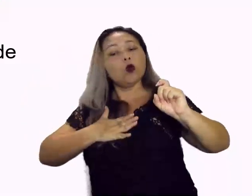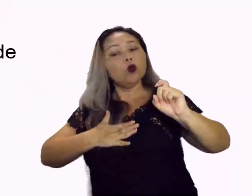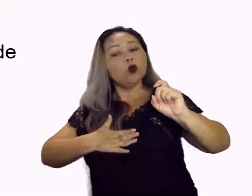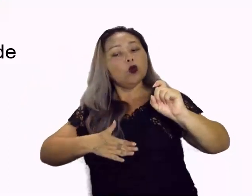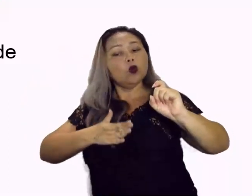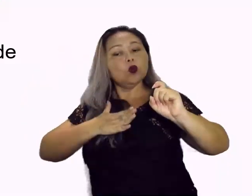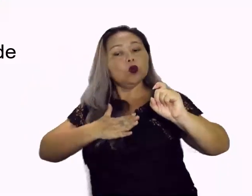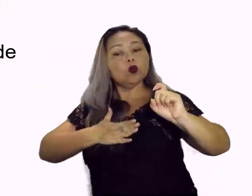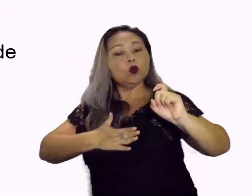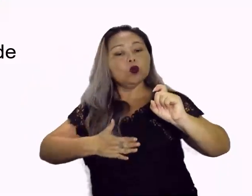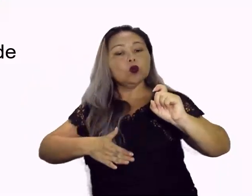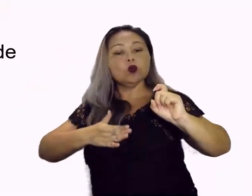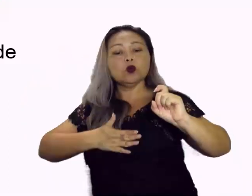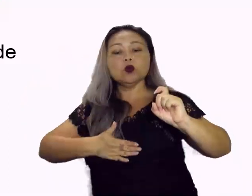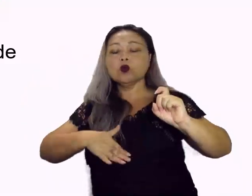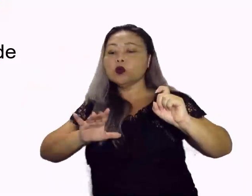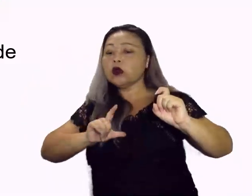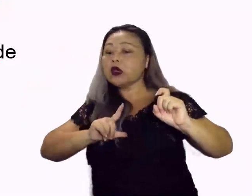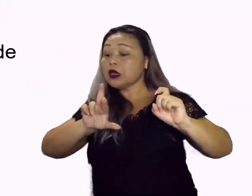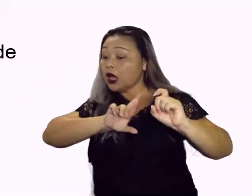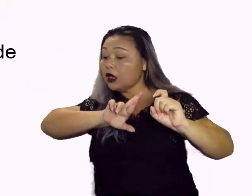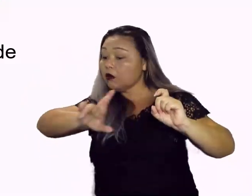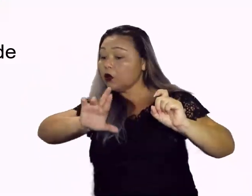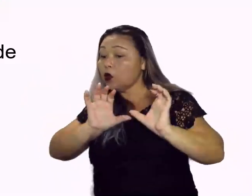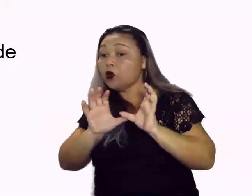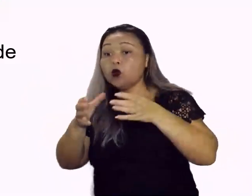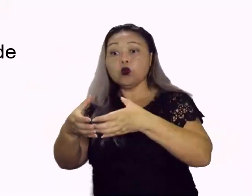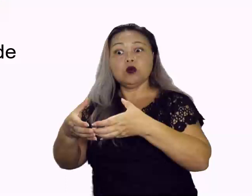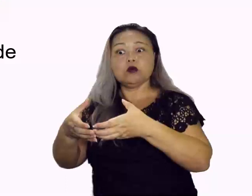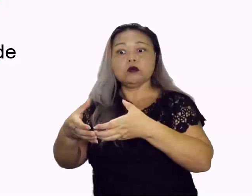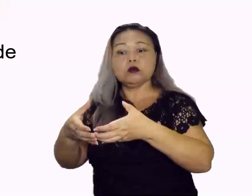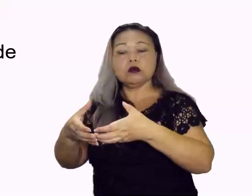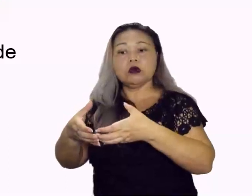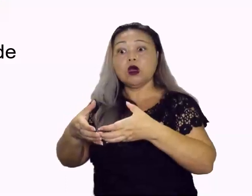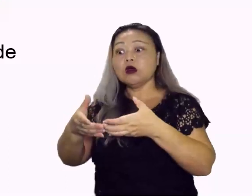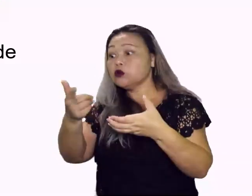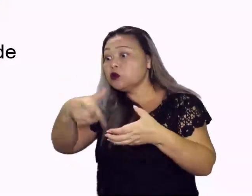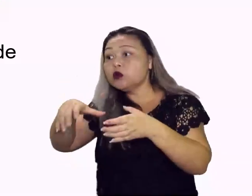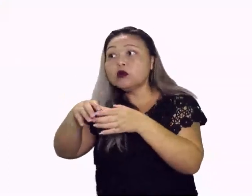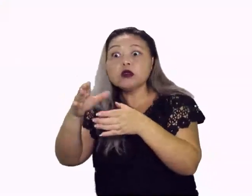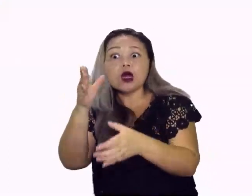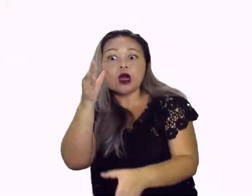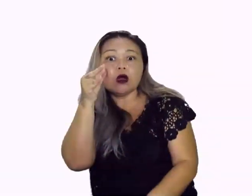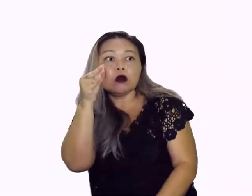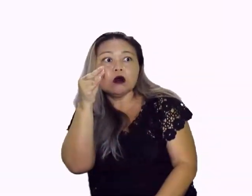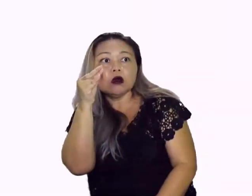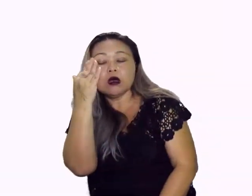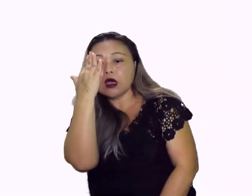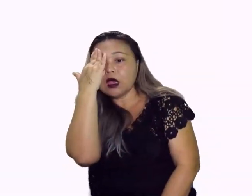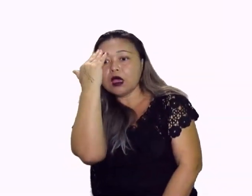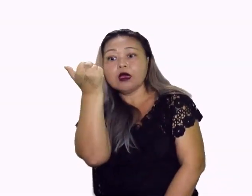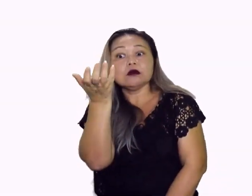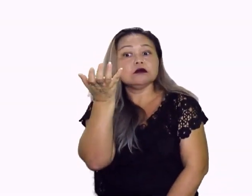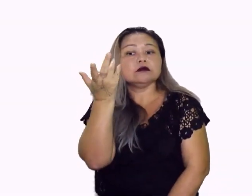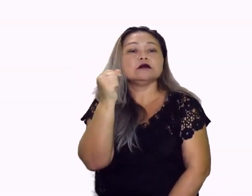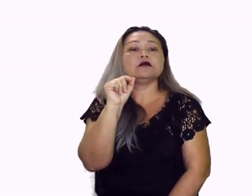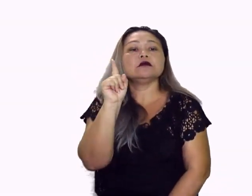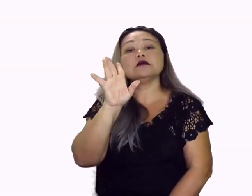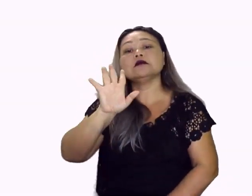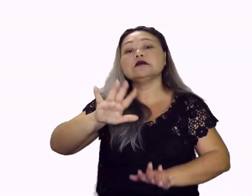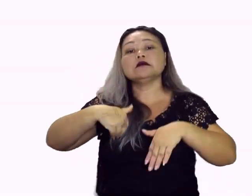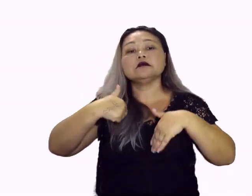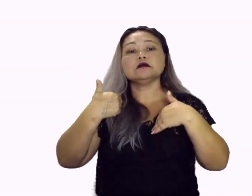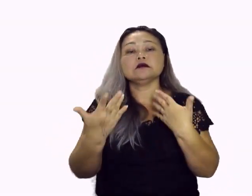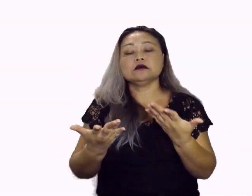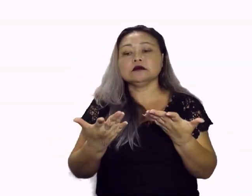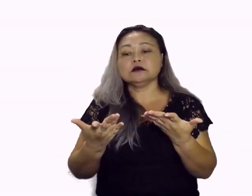responda às necessidades do coletivo. Tem que responder, todo mundo está curioso, quer saber. Além do